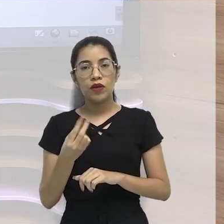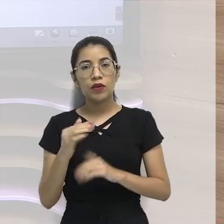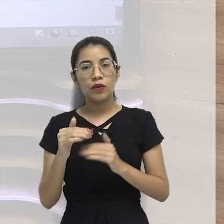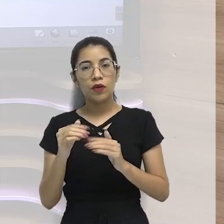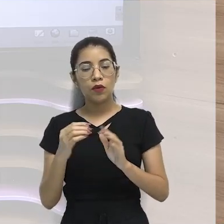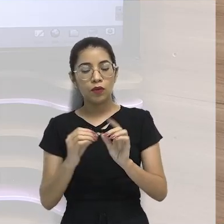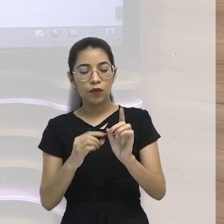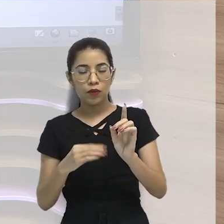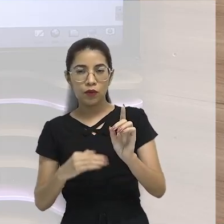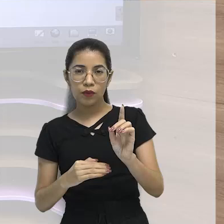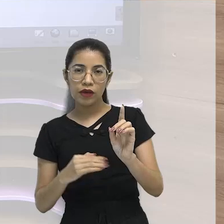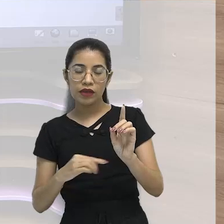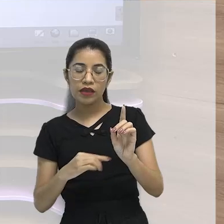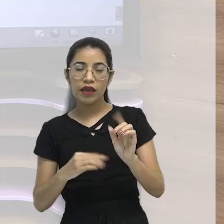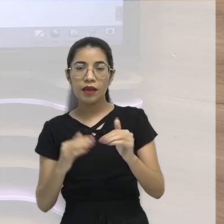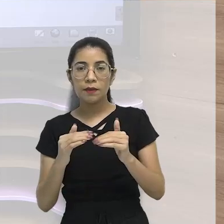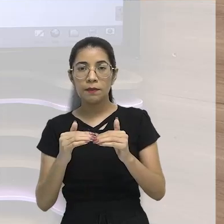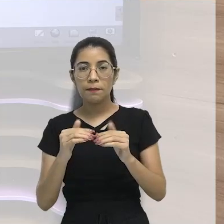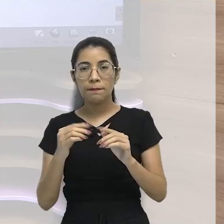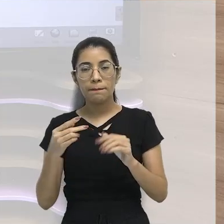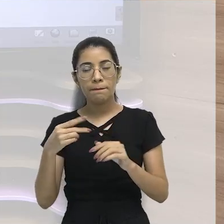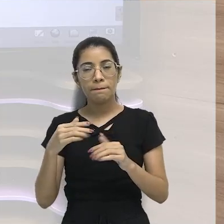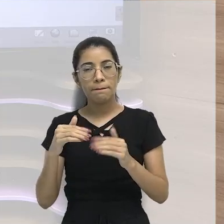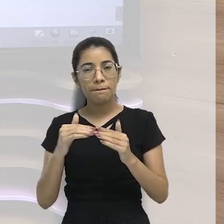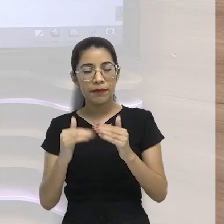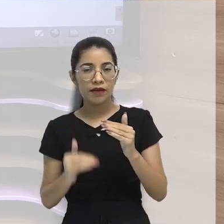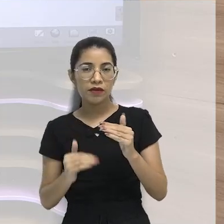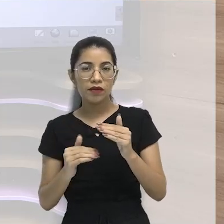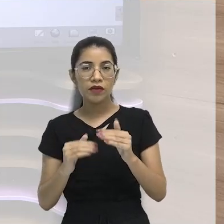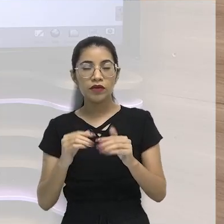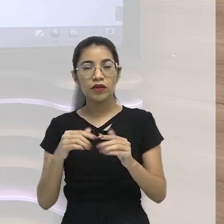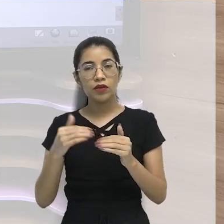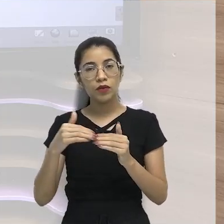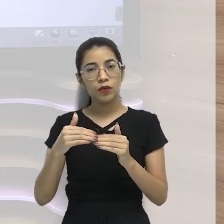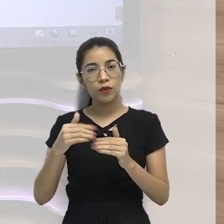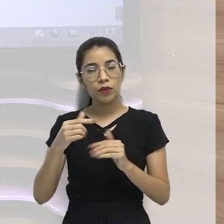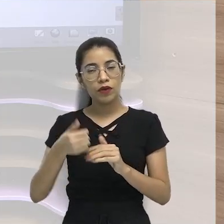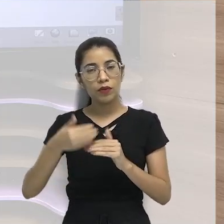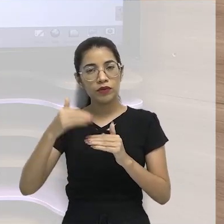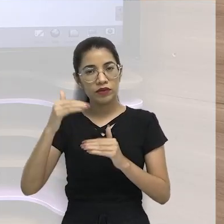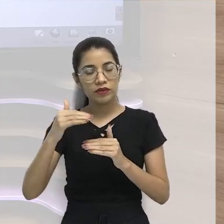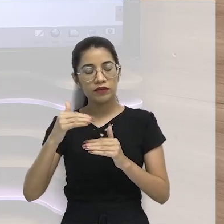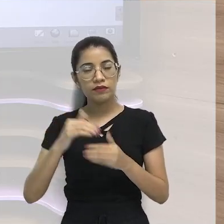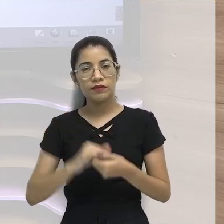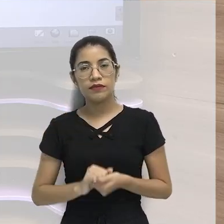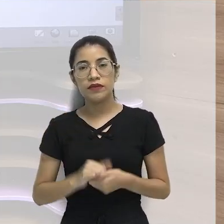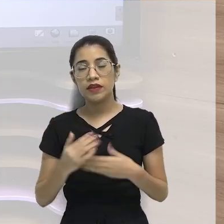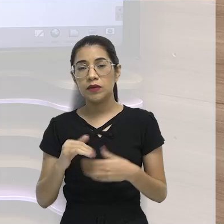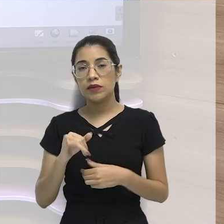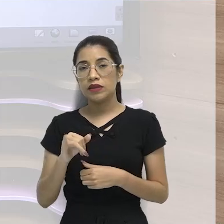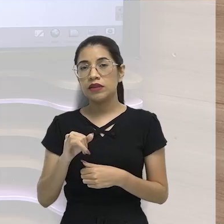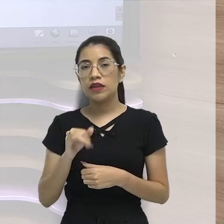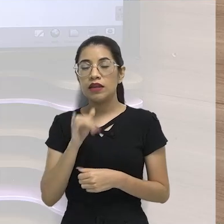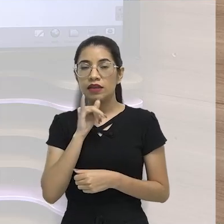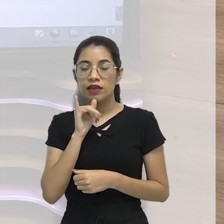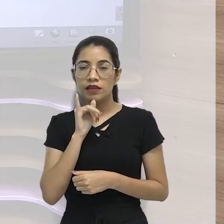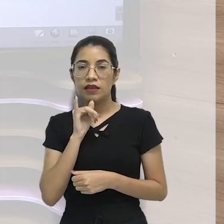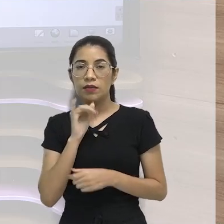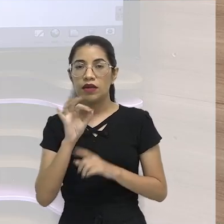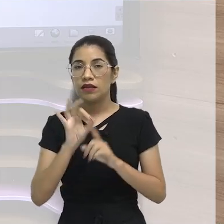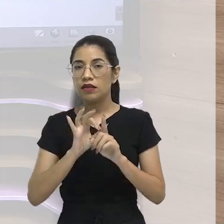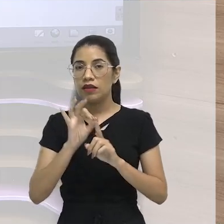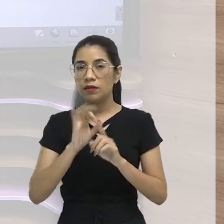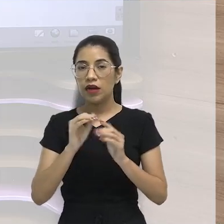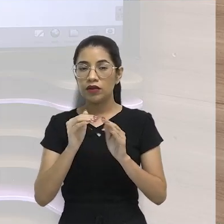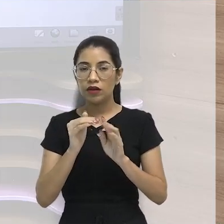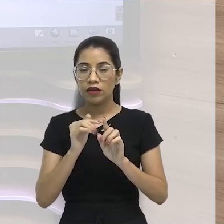o primeiro, ok? Justamente porque ele está crescendo na parte negativa ali, tá? Então, nesse caso, a temperatura